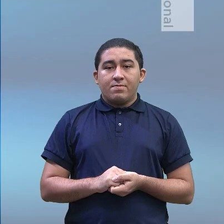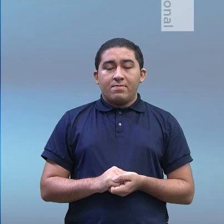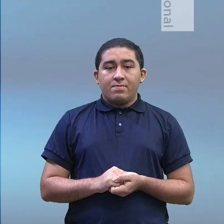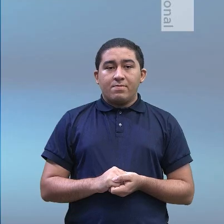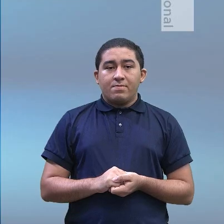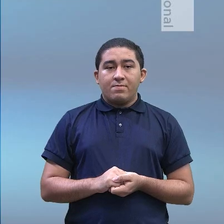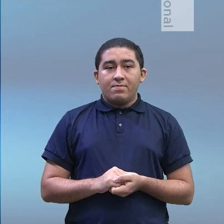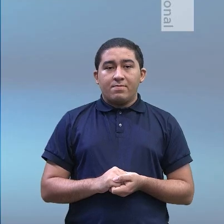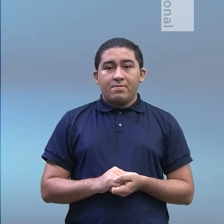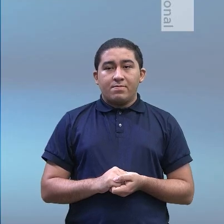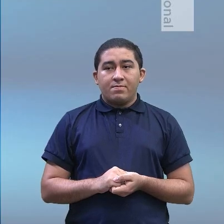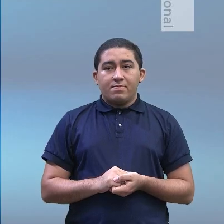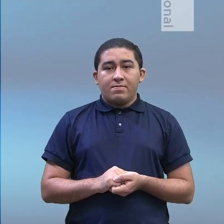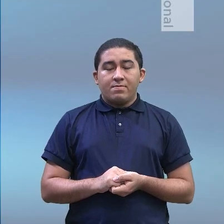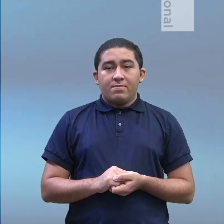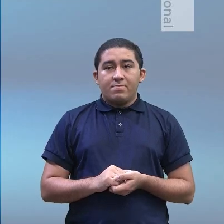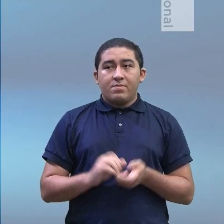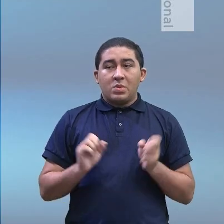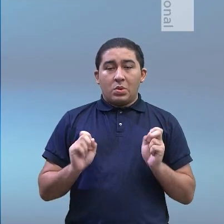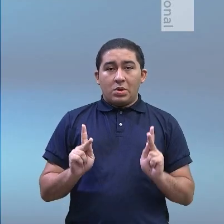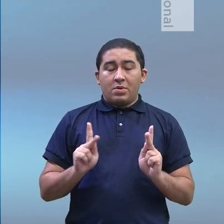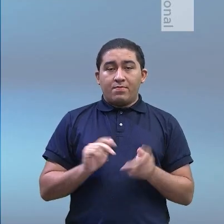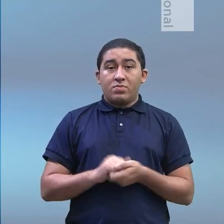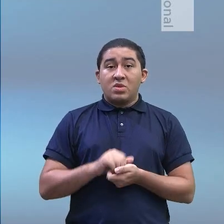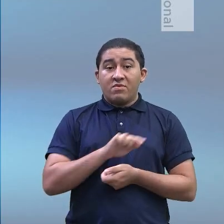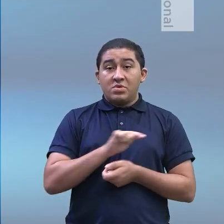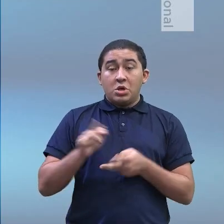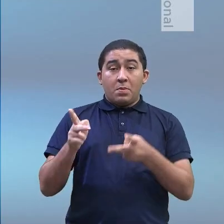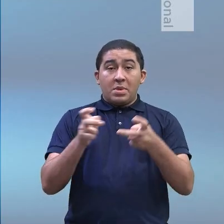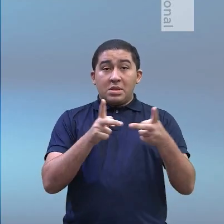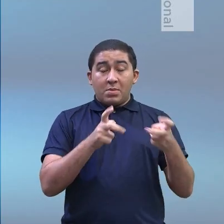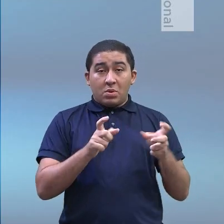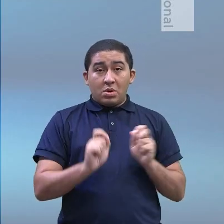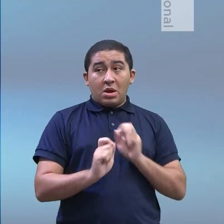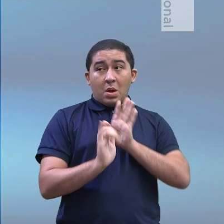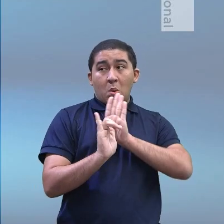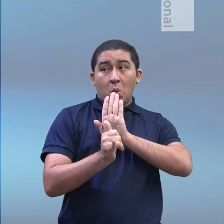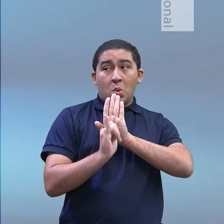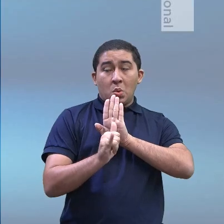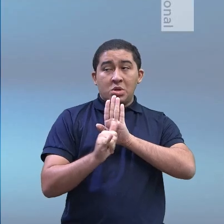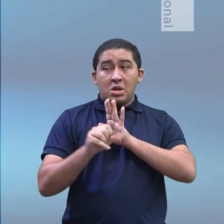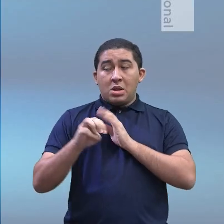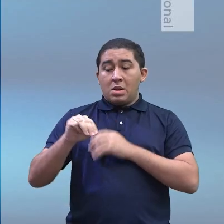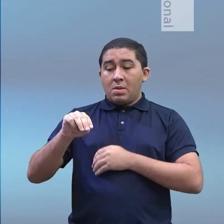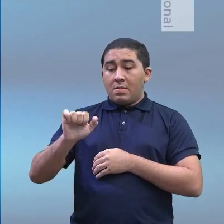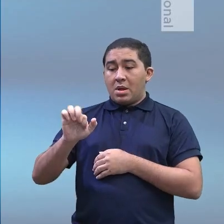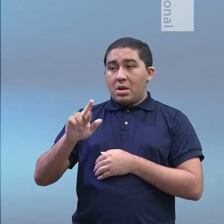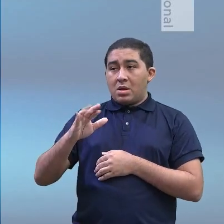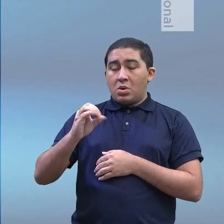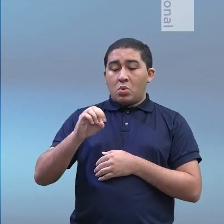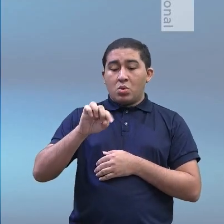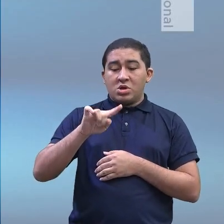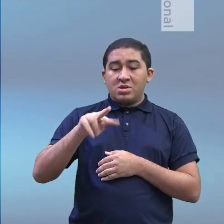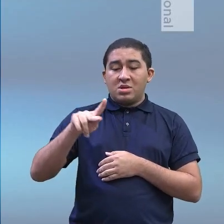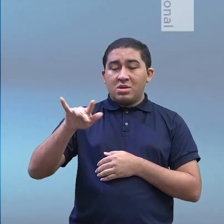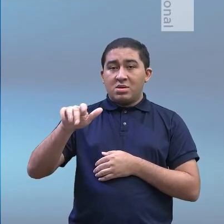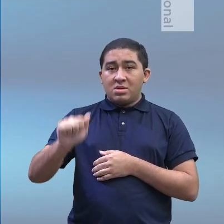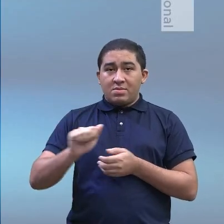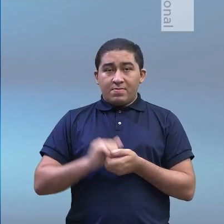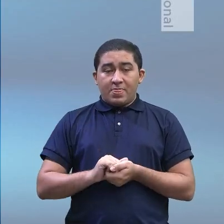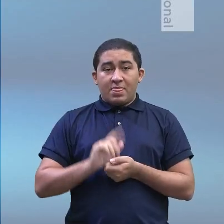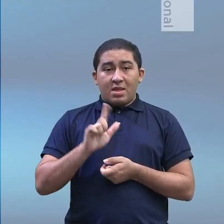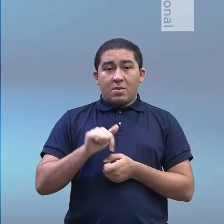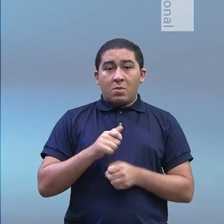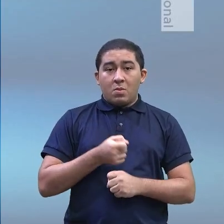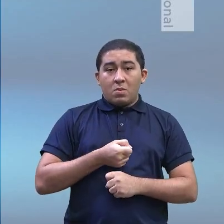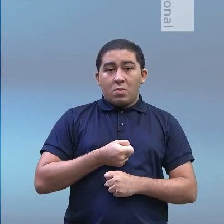Muito bem, então vocês viram a pequena crônica de Mário Quintana. E no caso, ele escreveu um poema, na verdade, né?